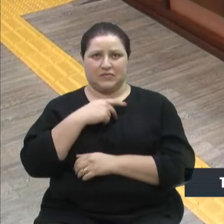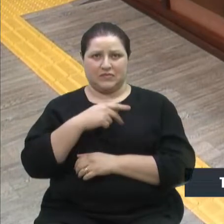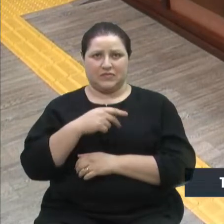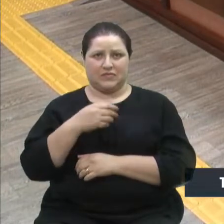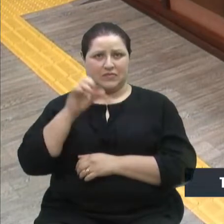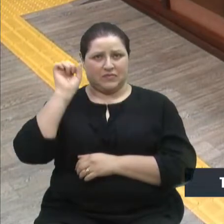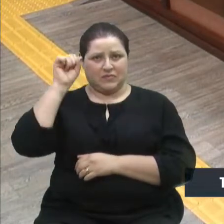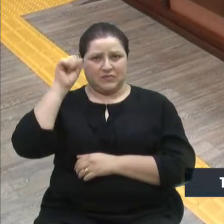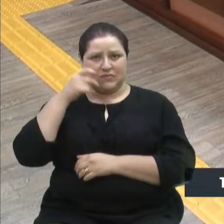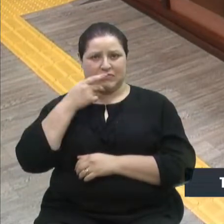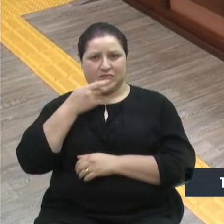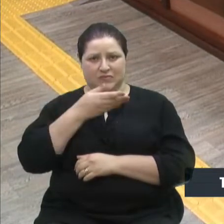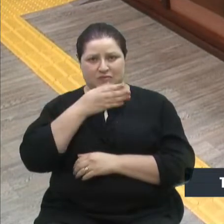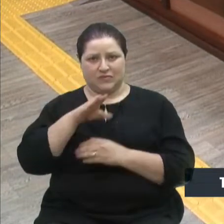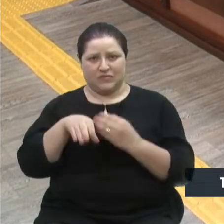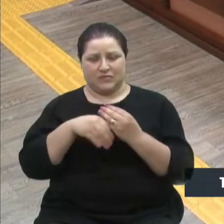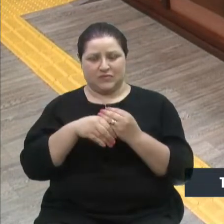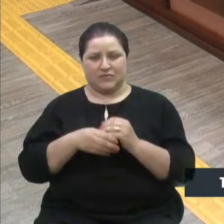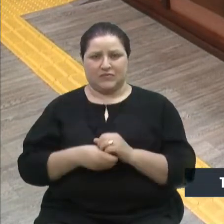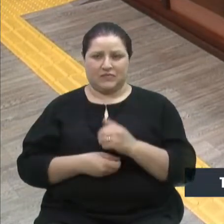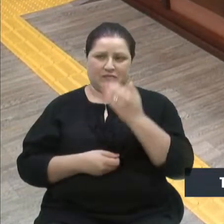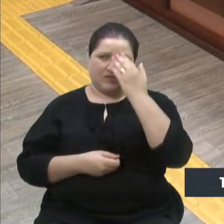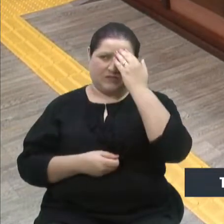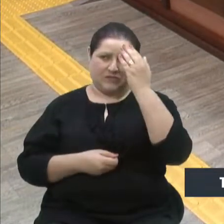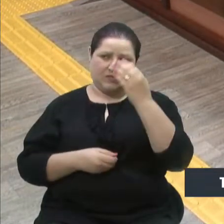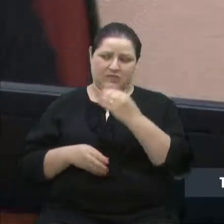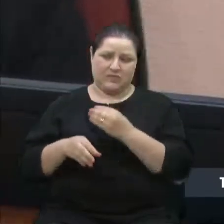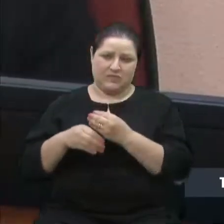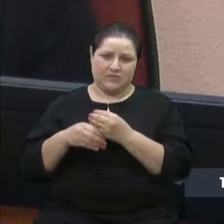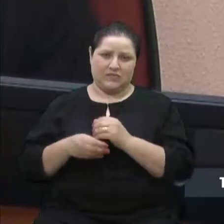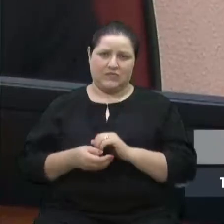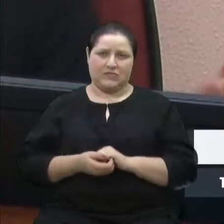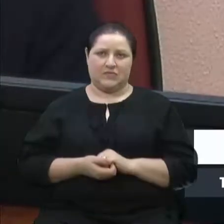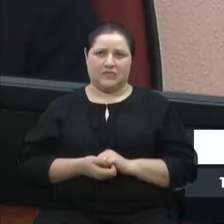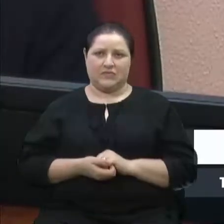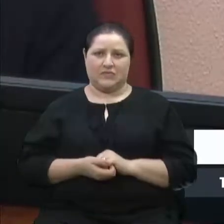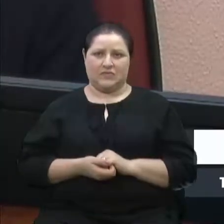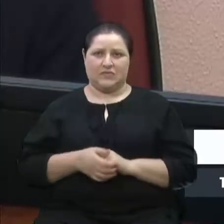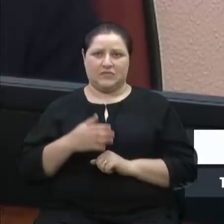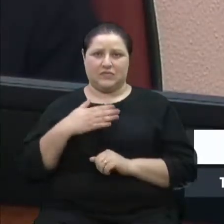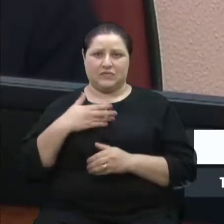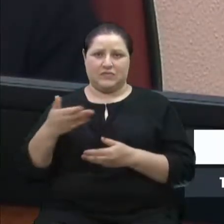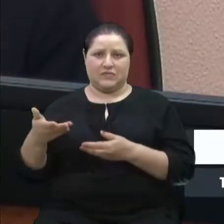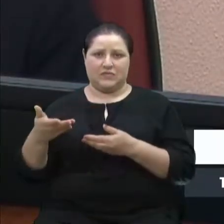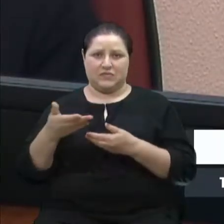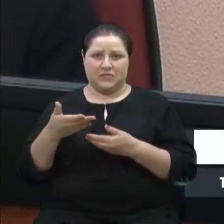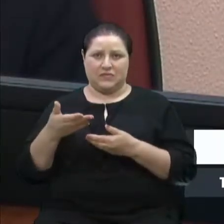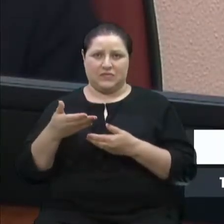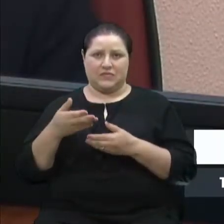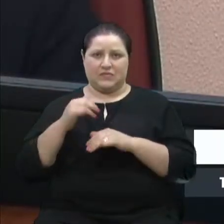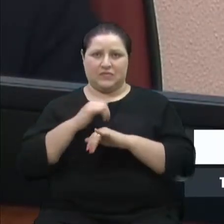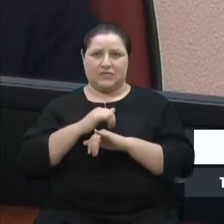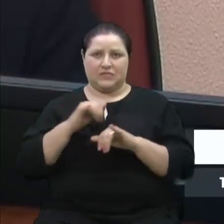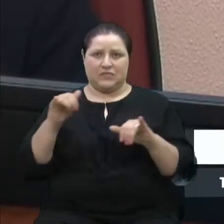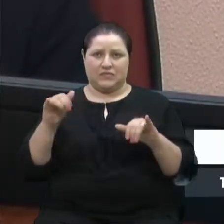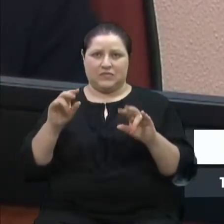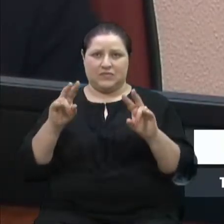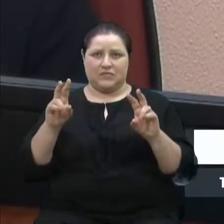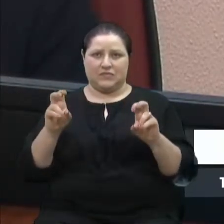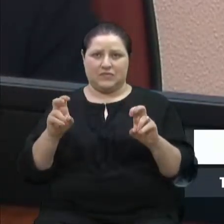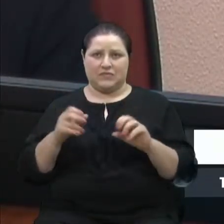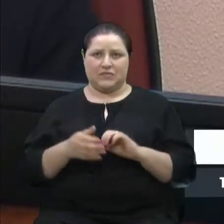imediato eu fico muito obrigado pela parte o meu convite aí tô vou fazer agora não diz respeito